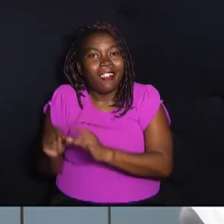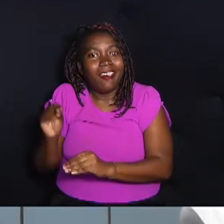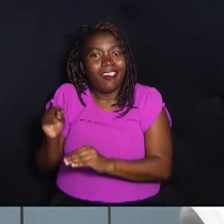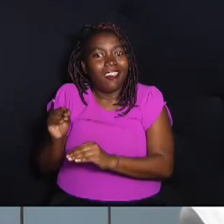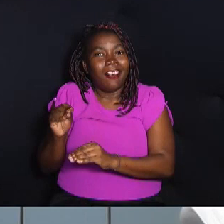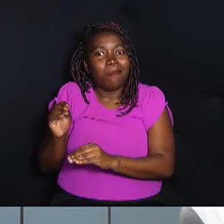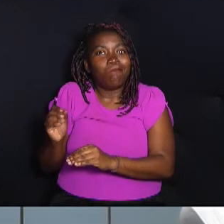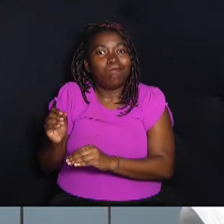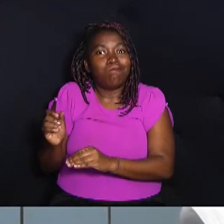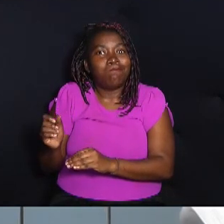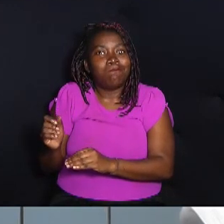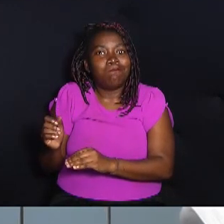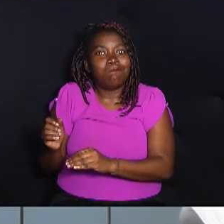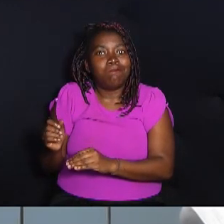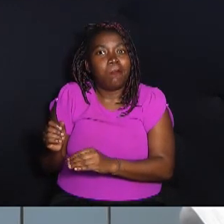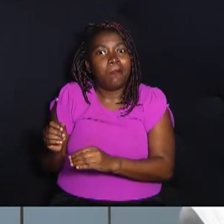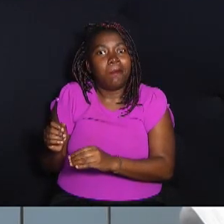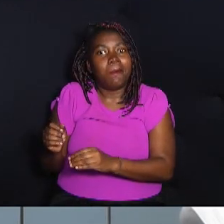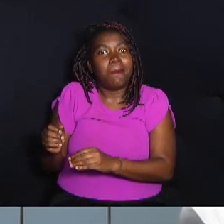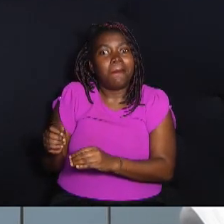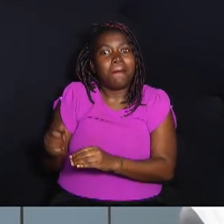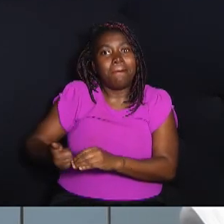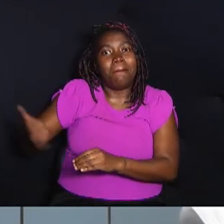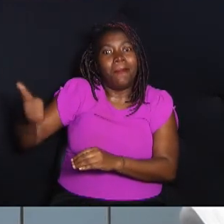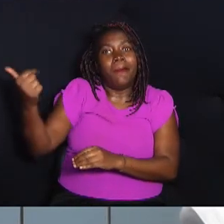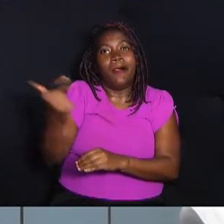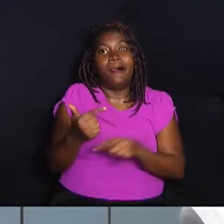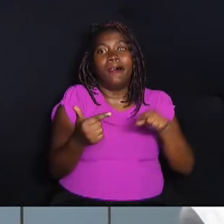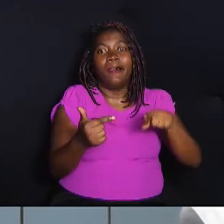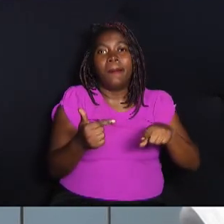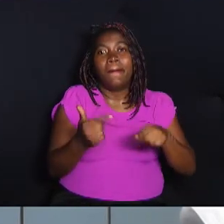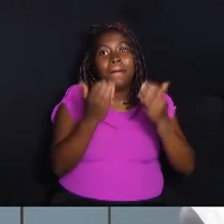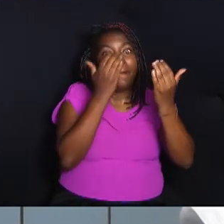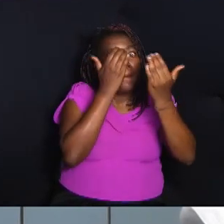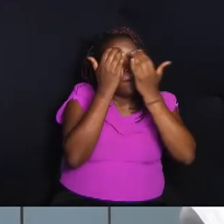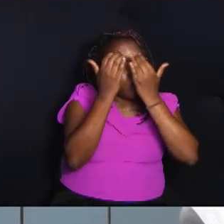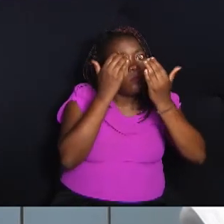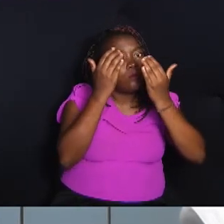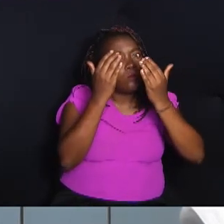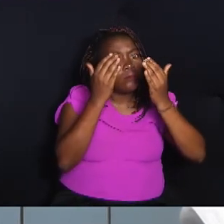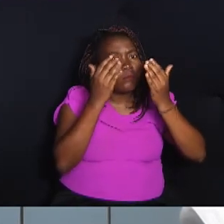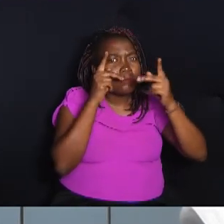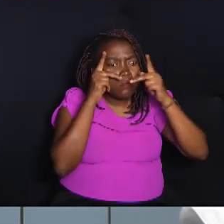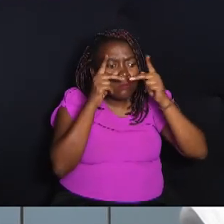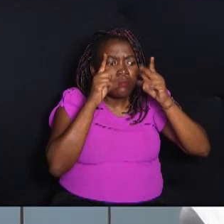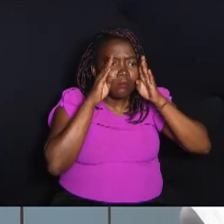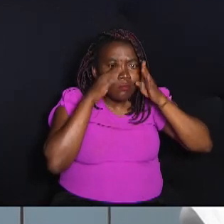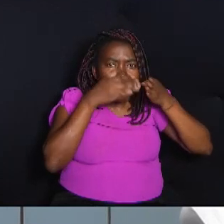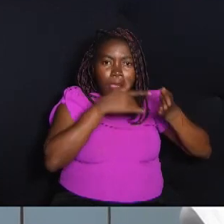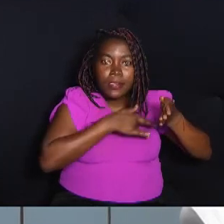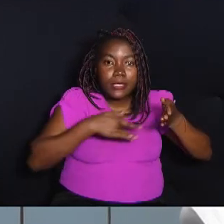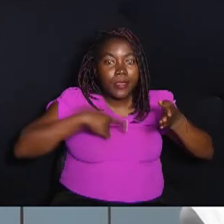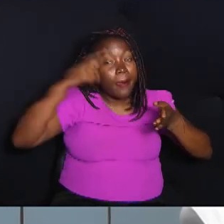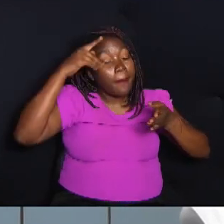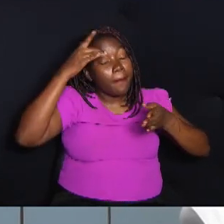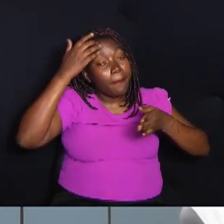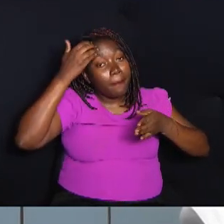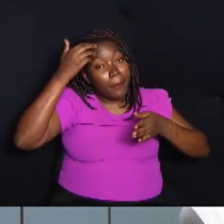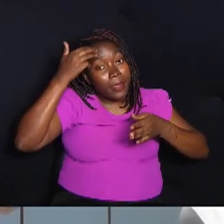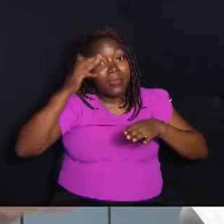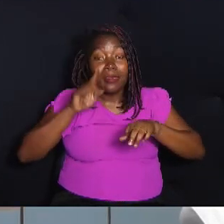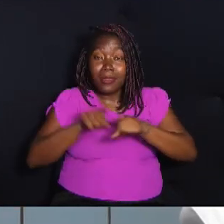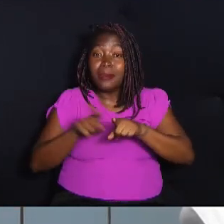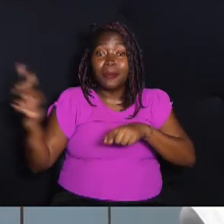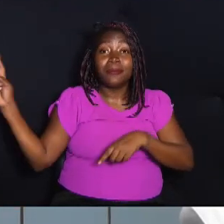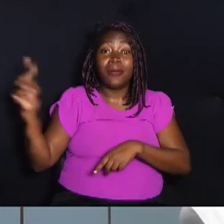realmente um psicólogo, uma pessoa que está mais focada na saúde mental. Mas isso passa também pelos nossos consultórios,